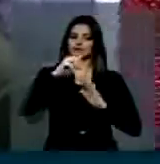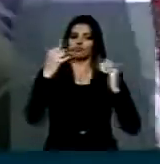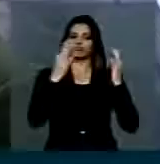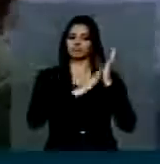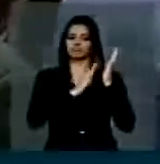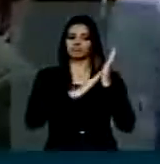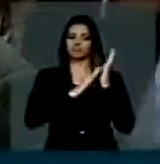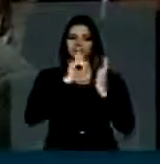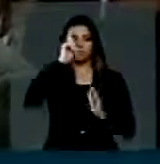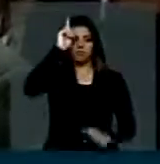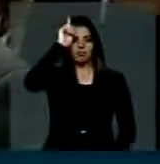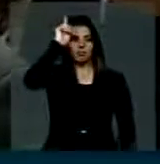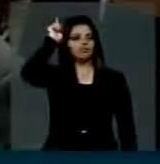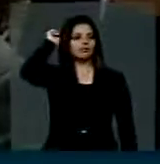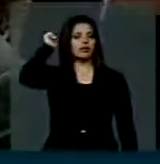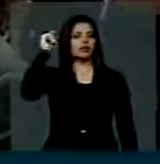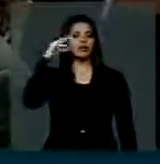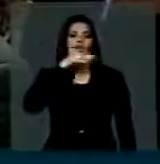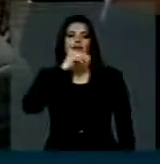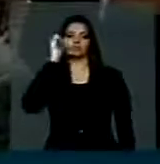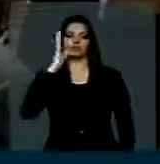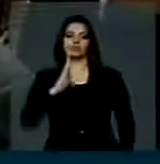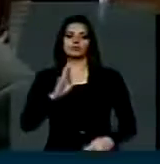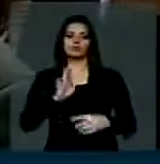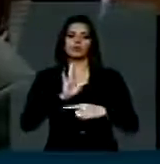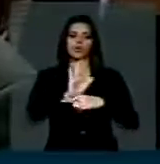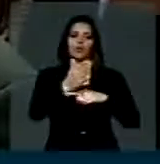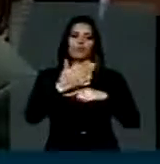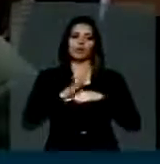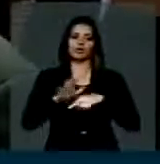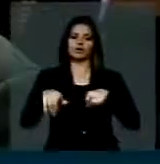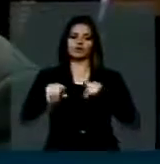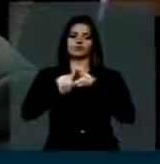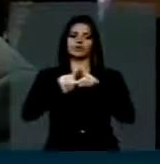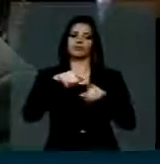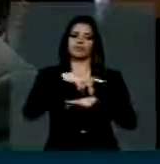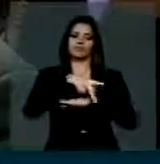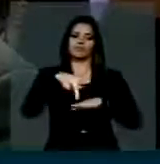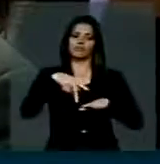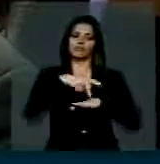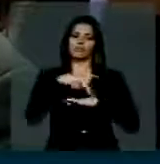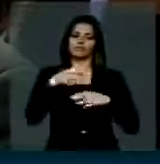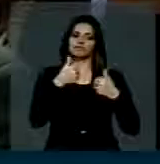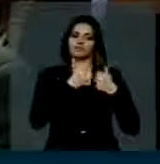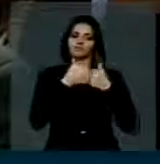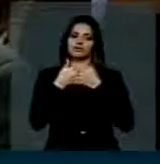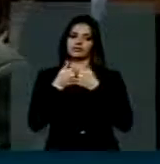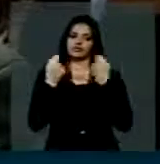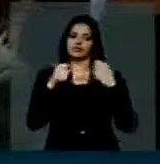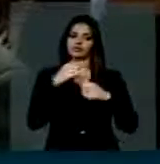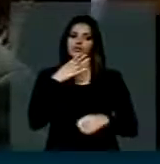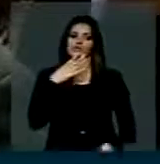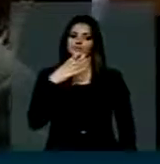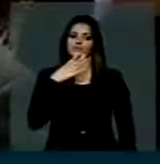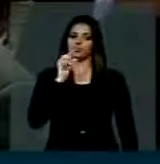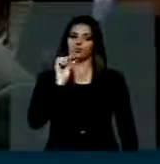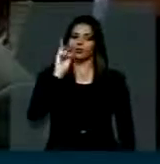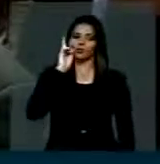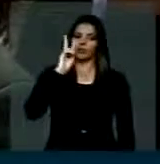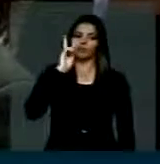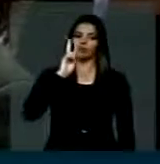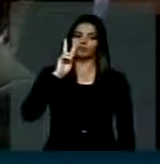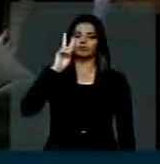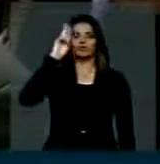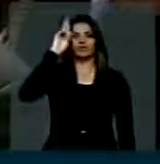elogiam Mandela e acham que o Brasil não pode ter cooperação com o país vizinho, precisam conhecer um pouco a história do